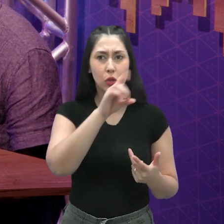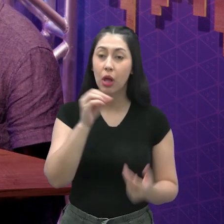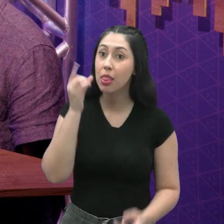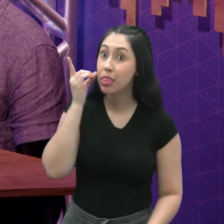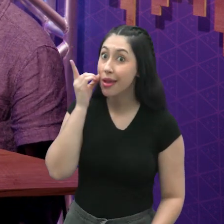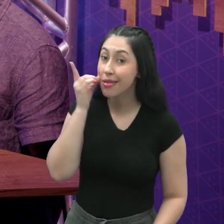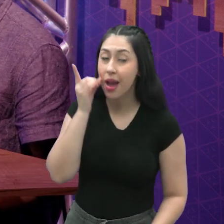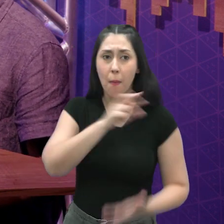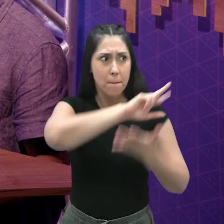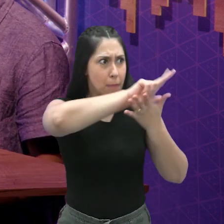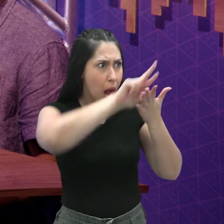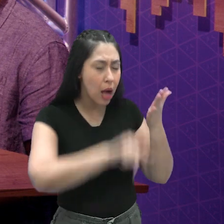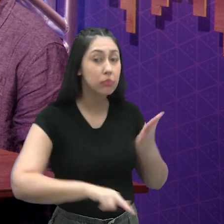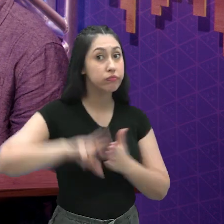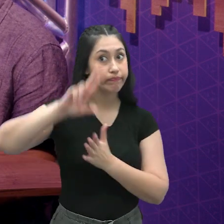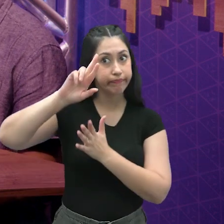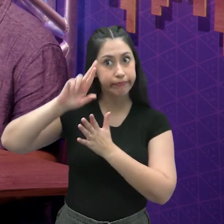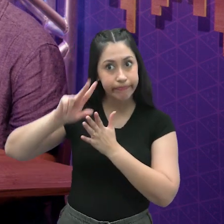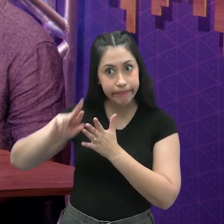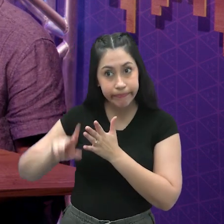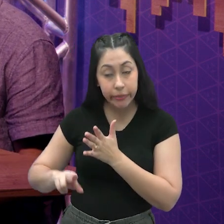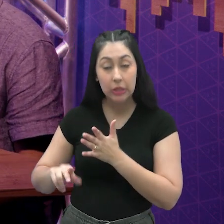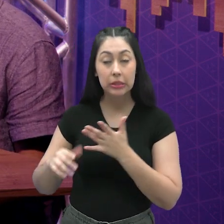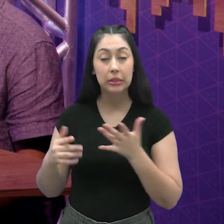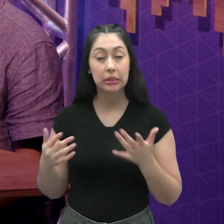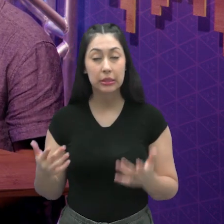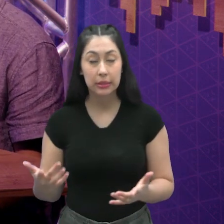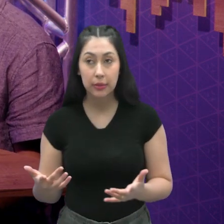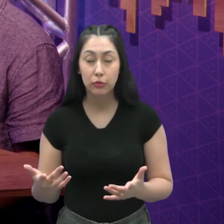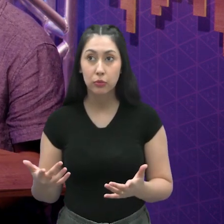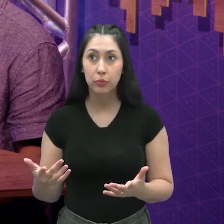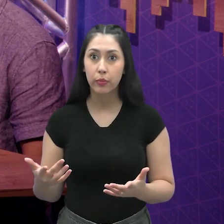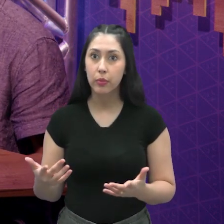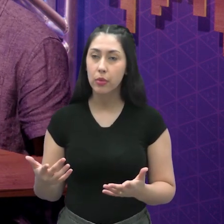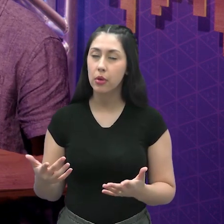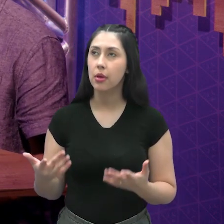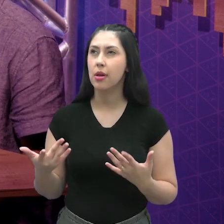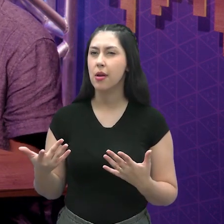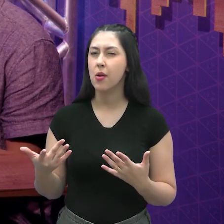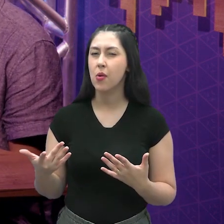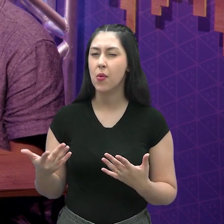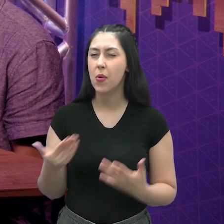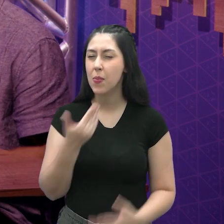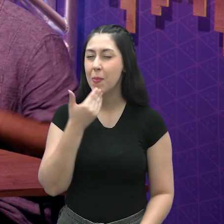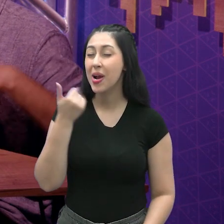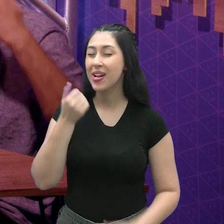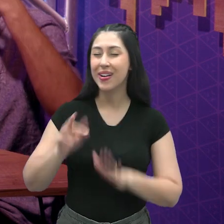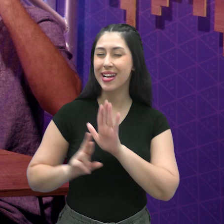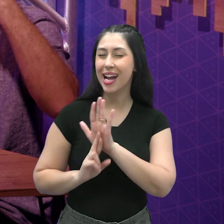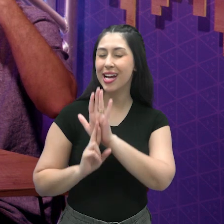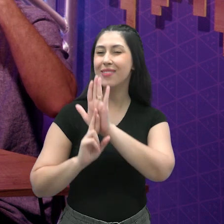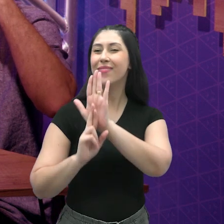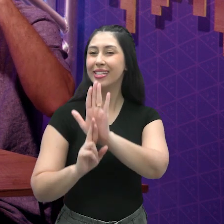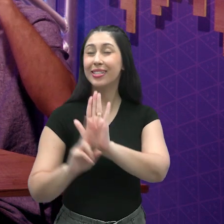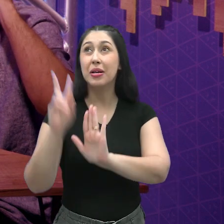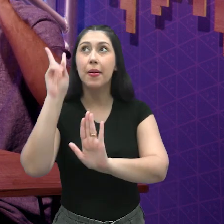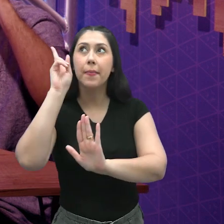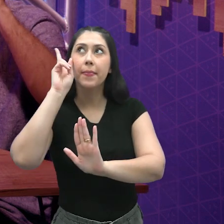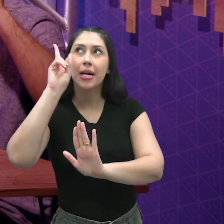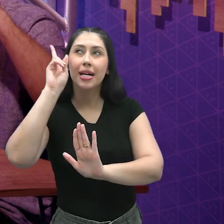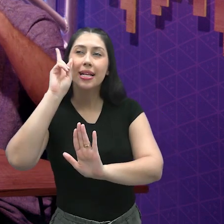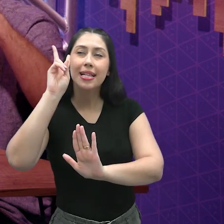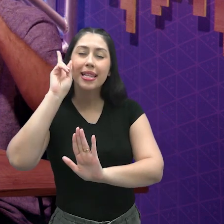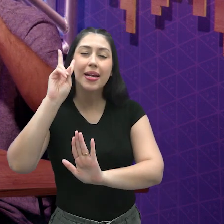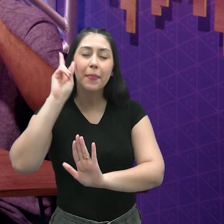Uma série de artistas Não, aí. um monte de artistas. E assim, eu acho que o que melhor representa pra galera puxar na